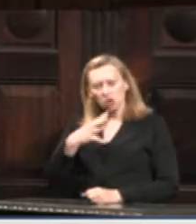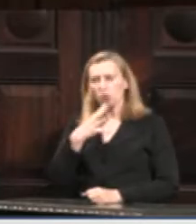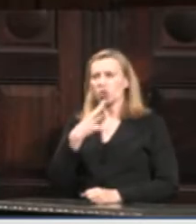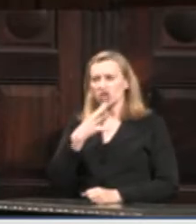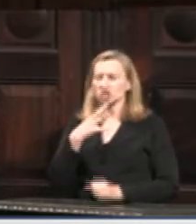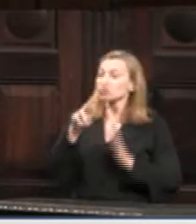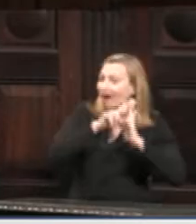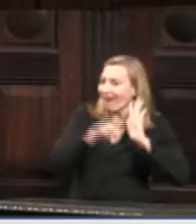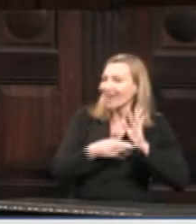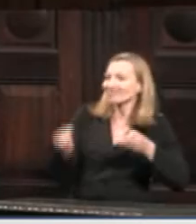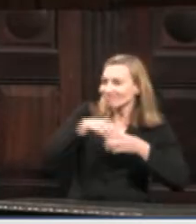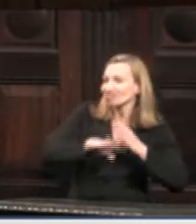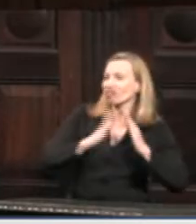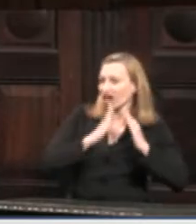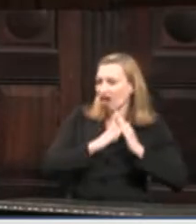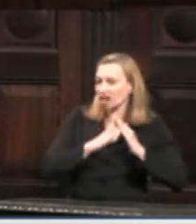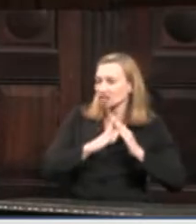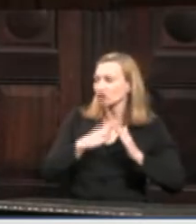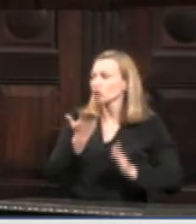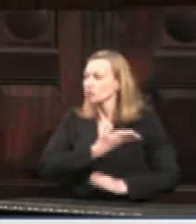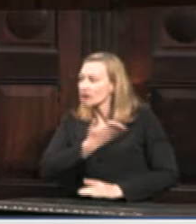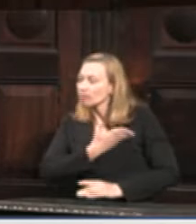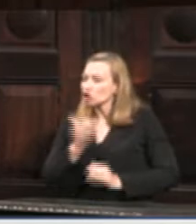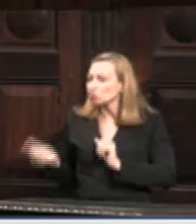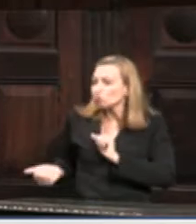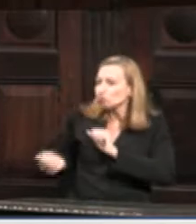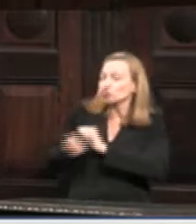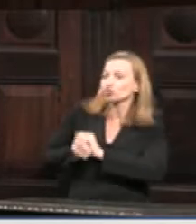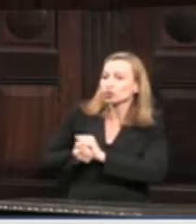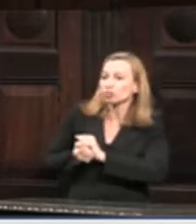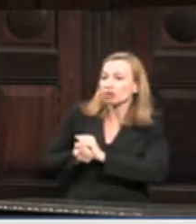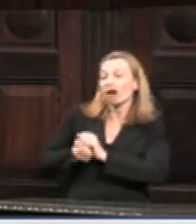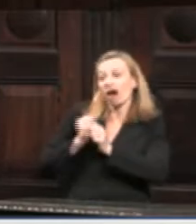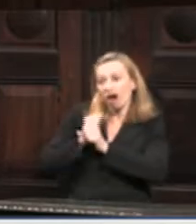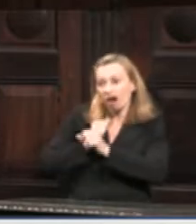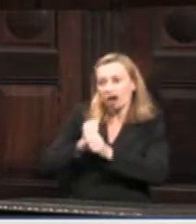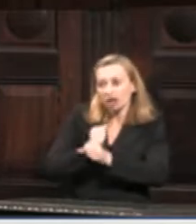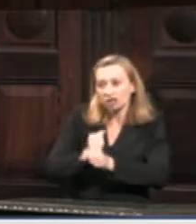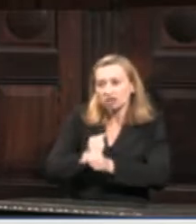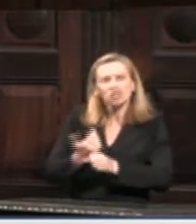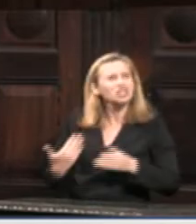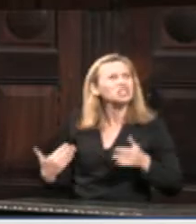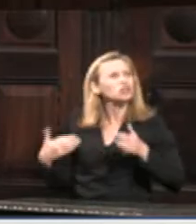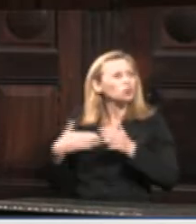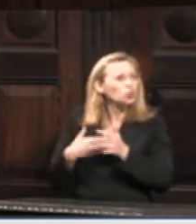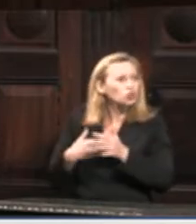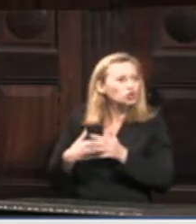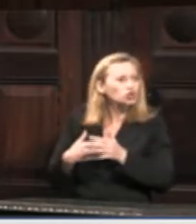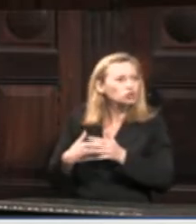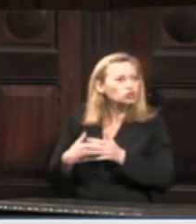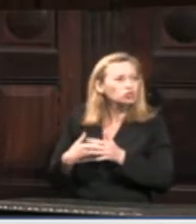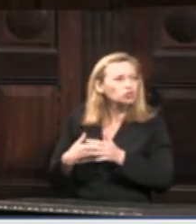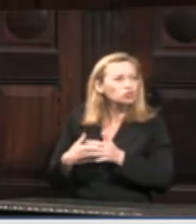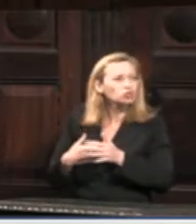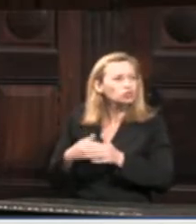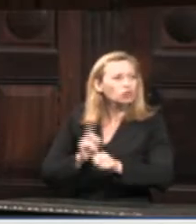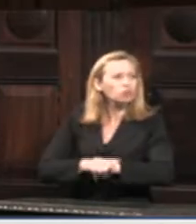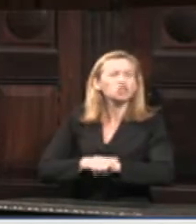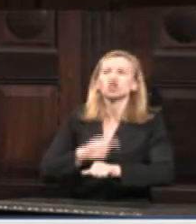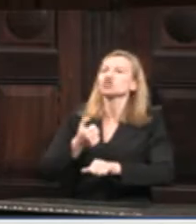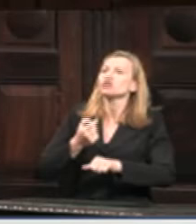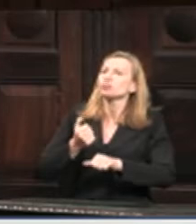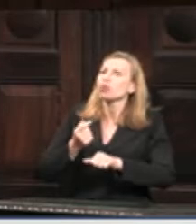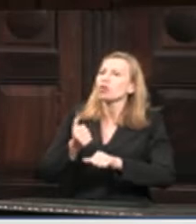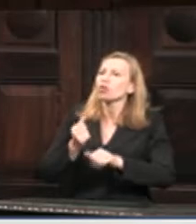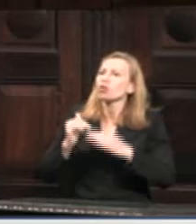casa. Os colegas que convivem comigo aqui há mais tempo, essa última legislatura eu tive pouca